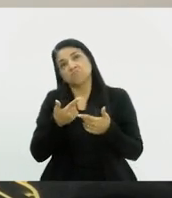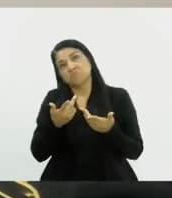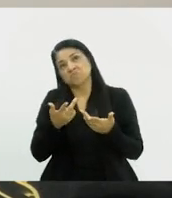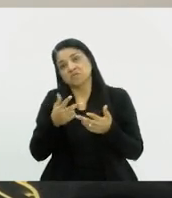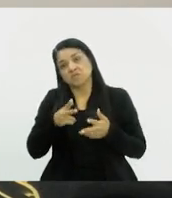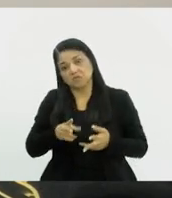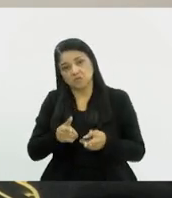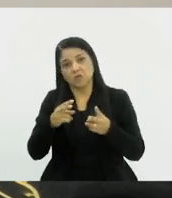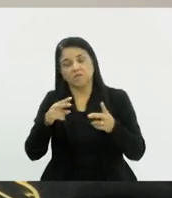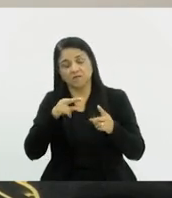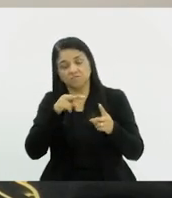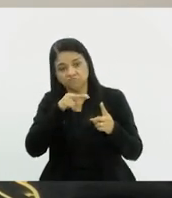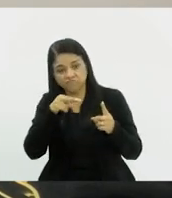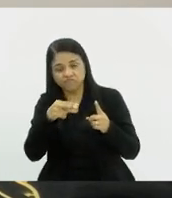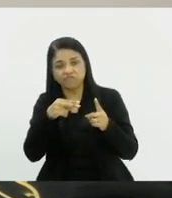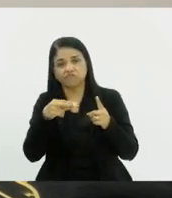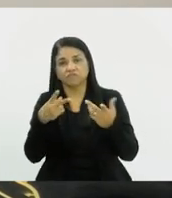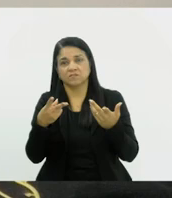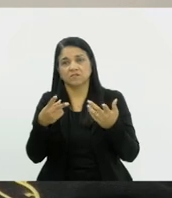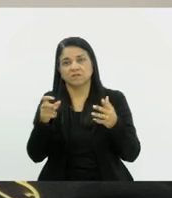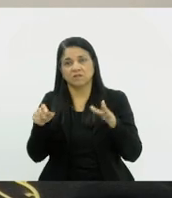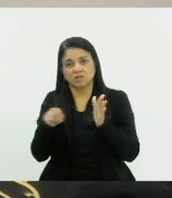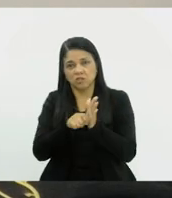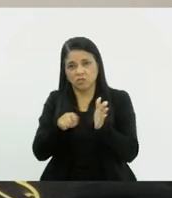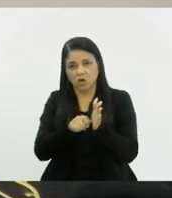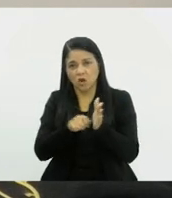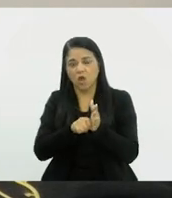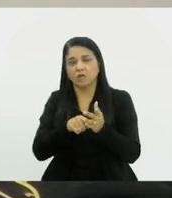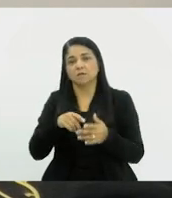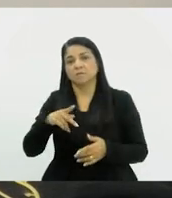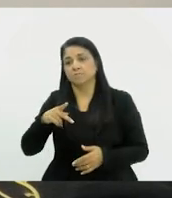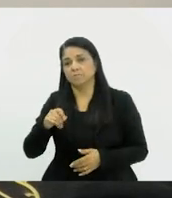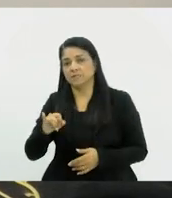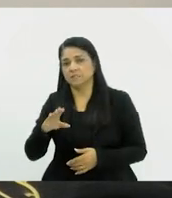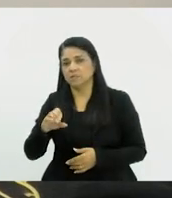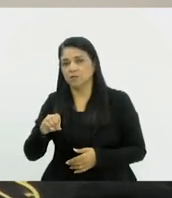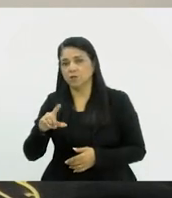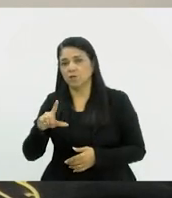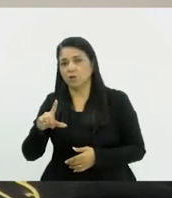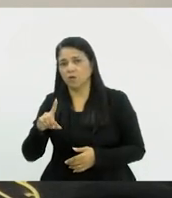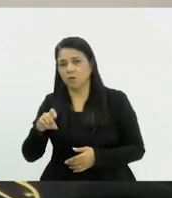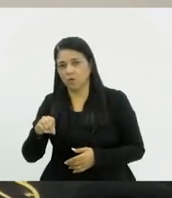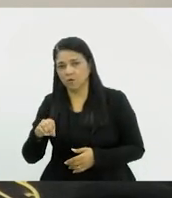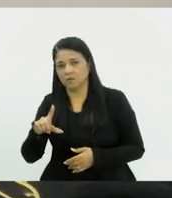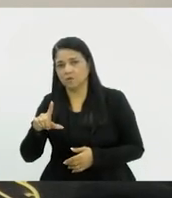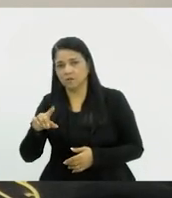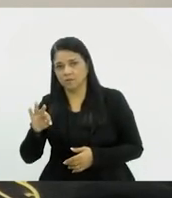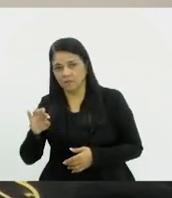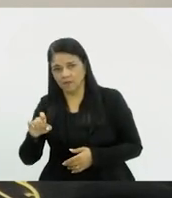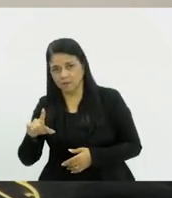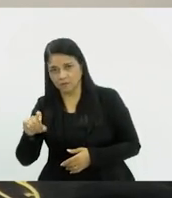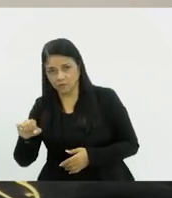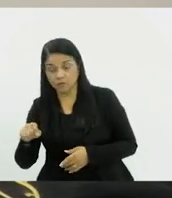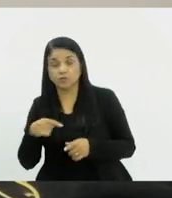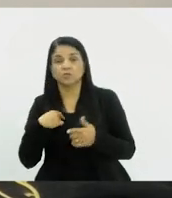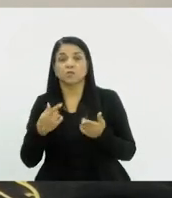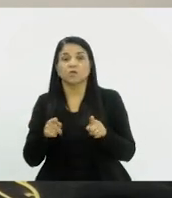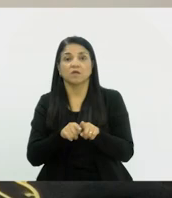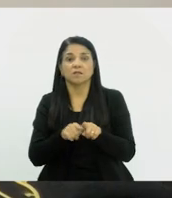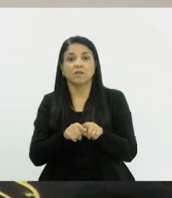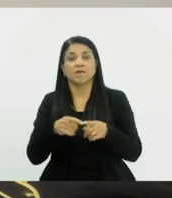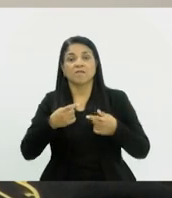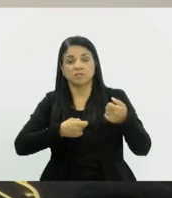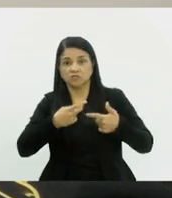como os psicodélicos eh que que cada vez vem tendo mais estudos enquanto fo vista como uma questão de violência uma questão de